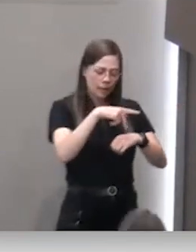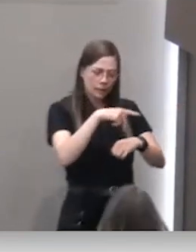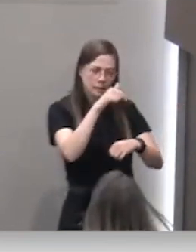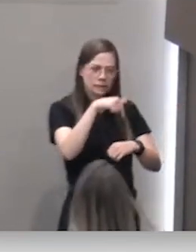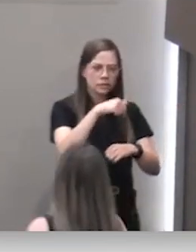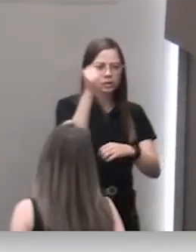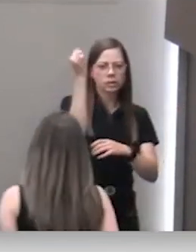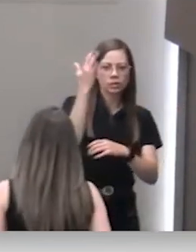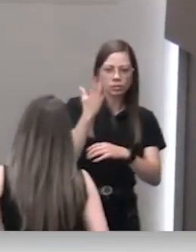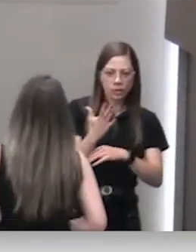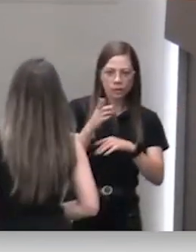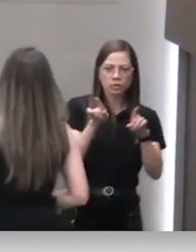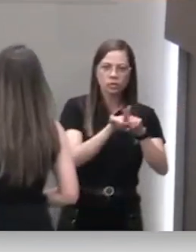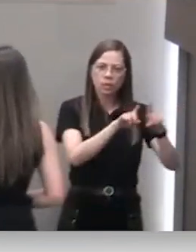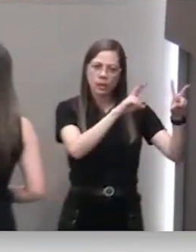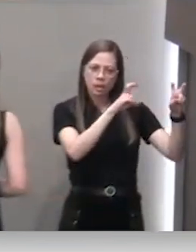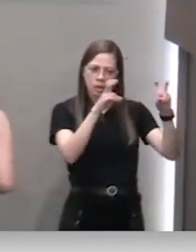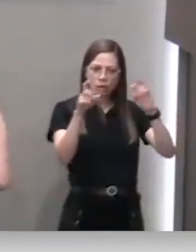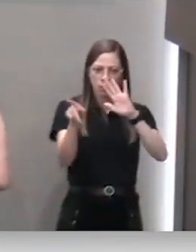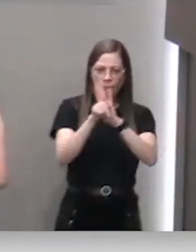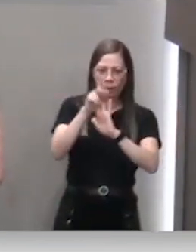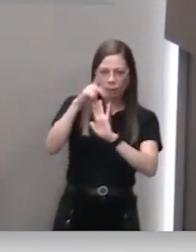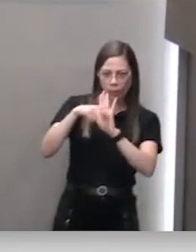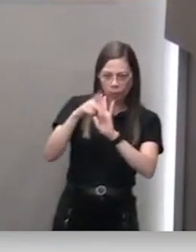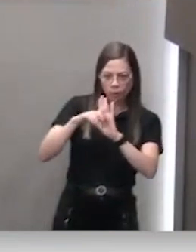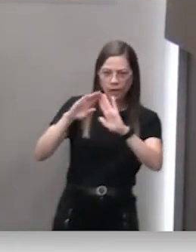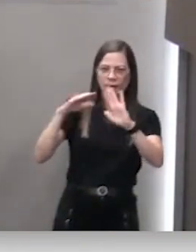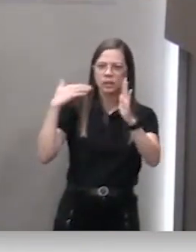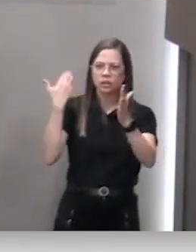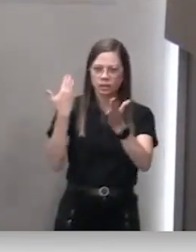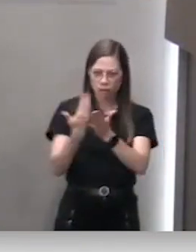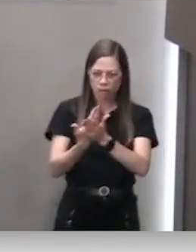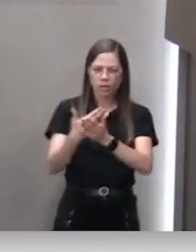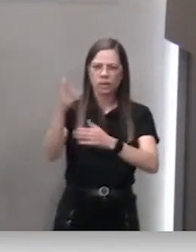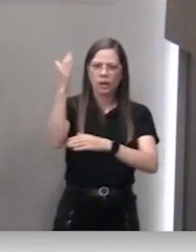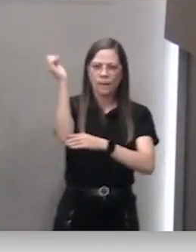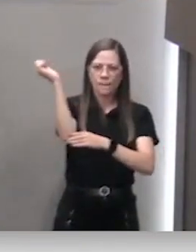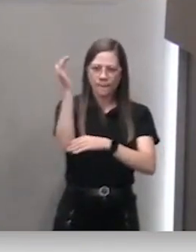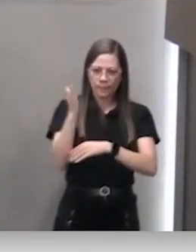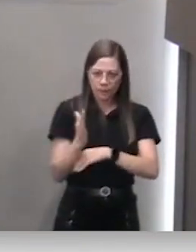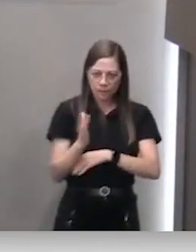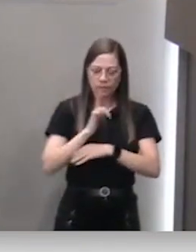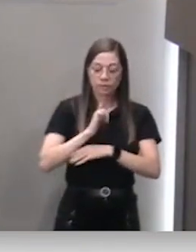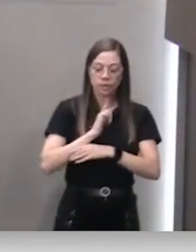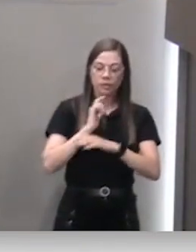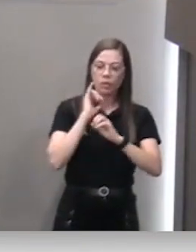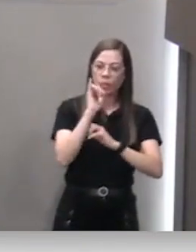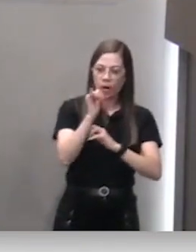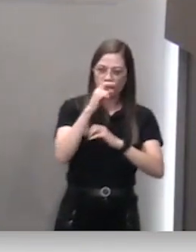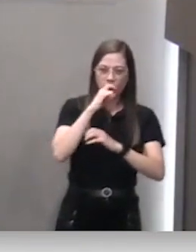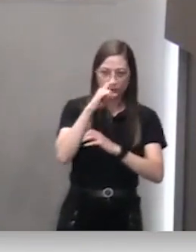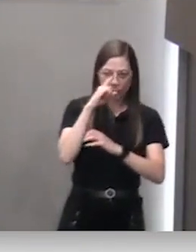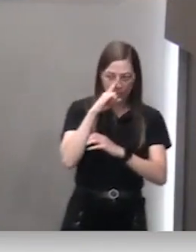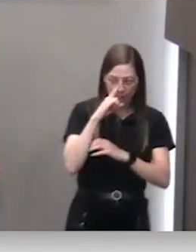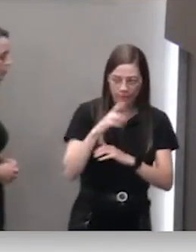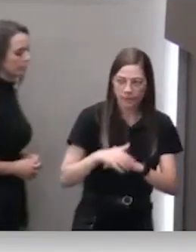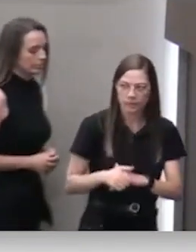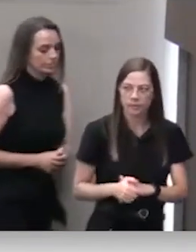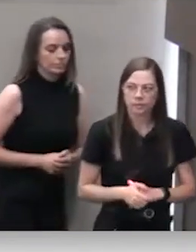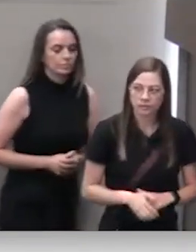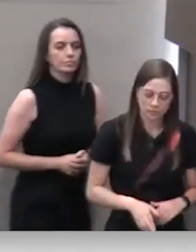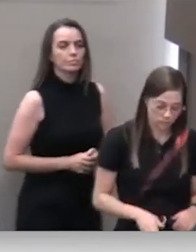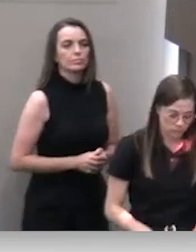essas questões. Por exemplo, no Colégio Franco-Brasileiro, houve um comunicado aos pais, colocando aluno com